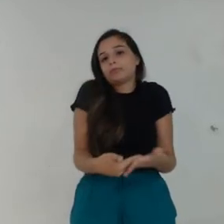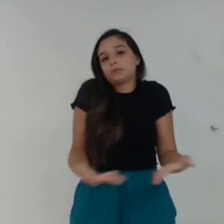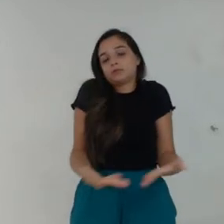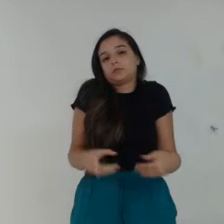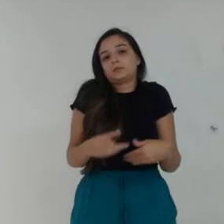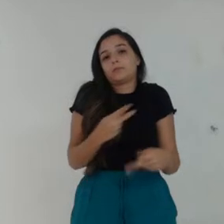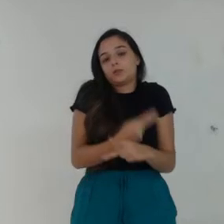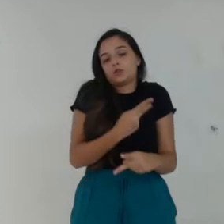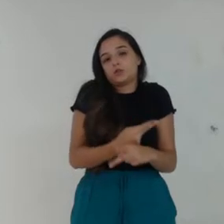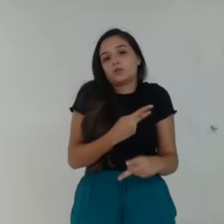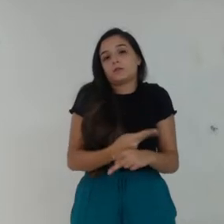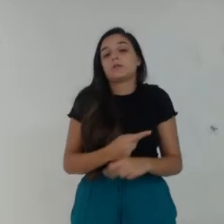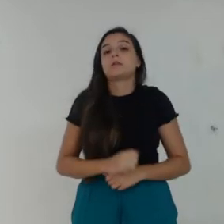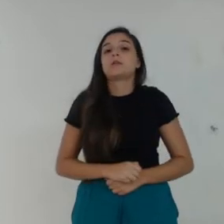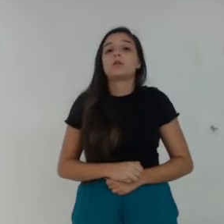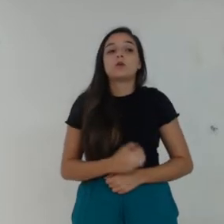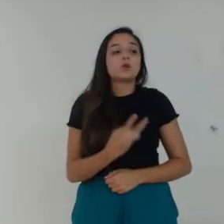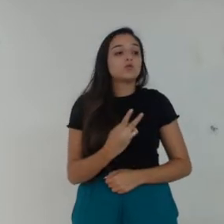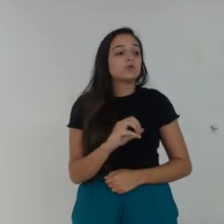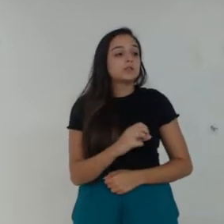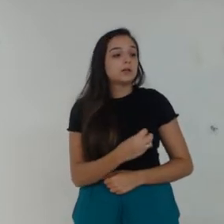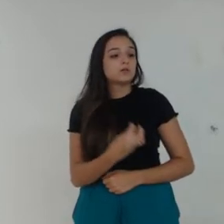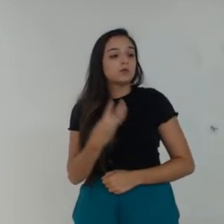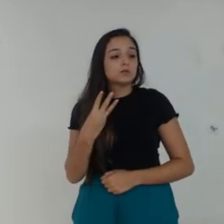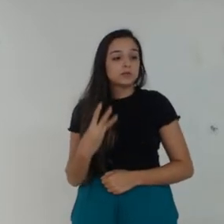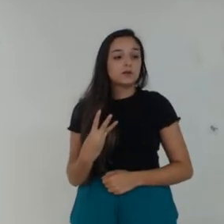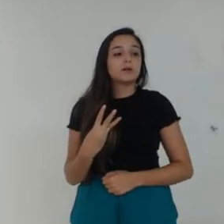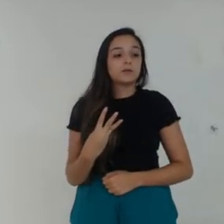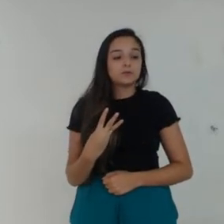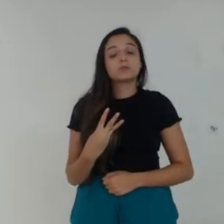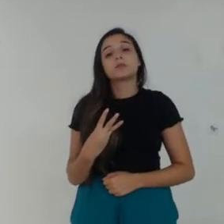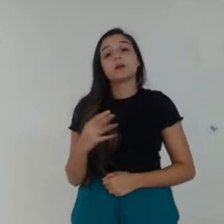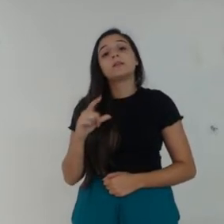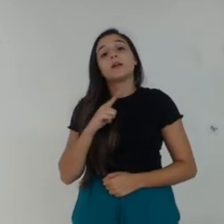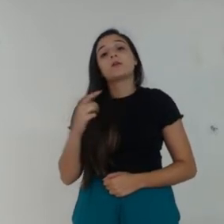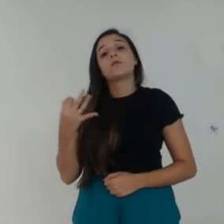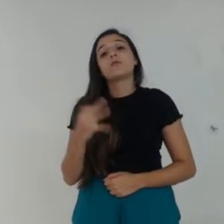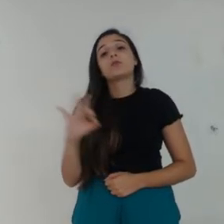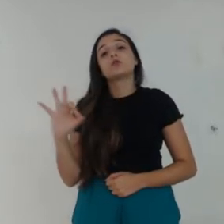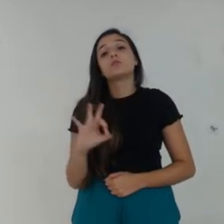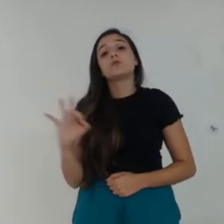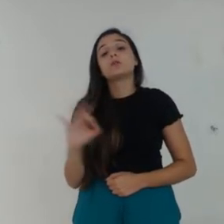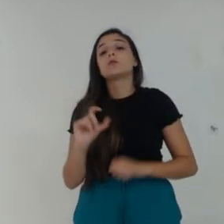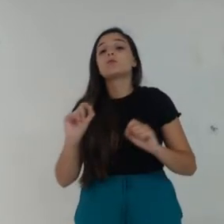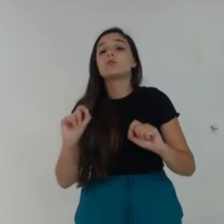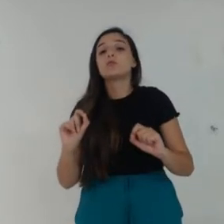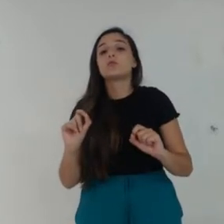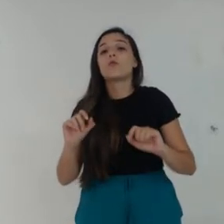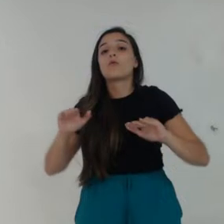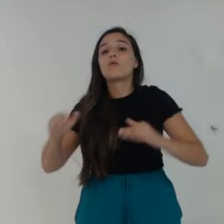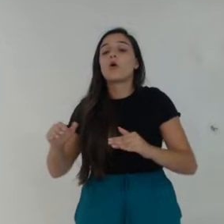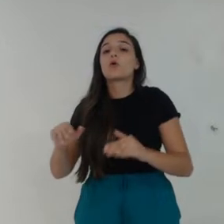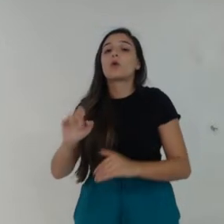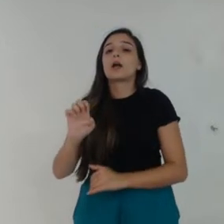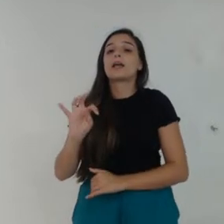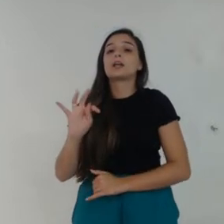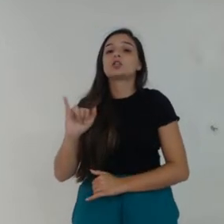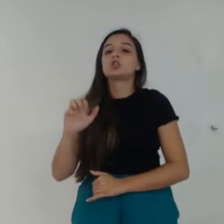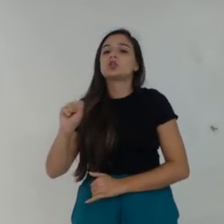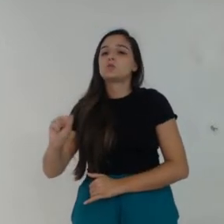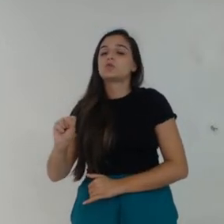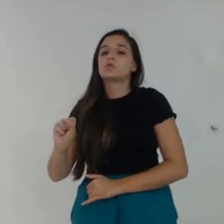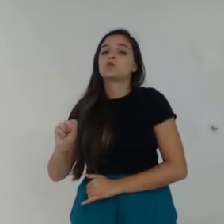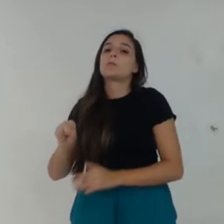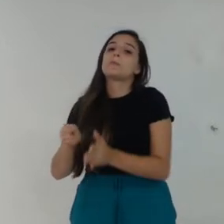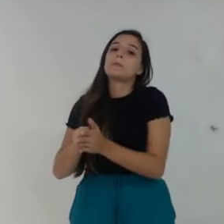203 teses, 20 delas, né, cerca de 10%, se referem ao campo dos etíos.